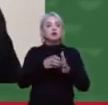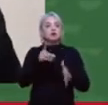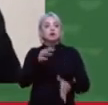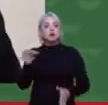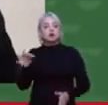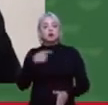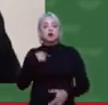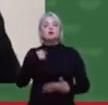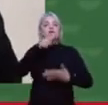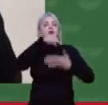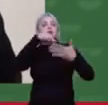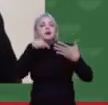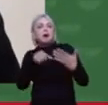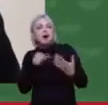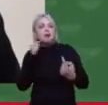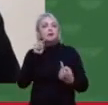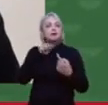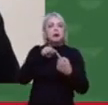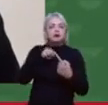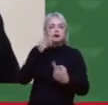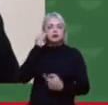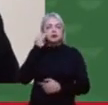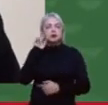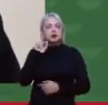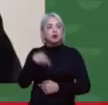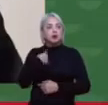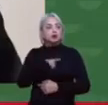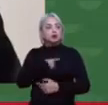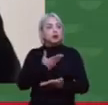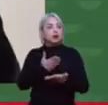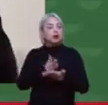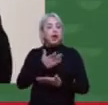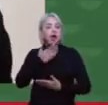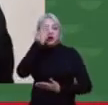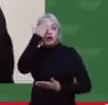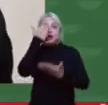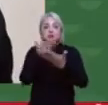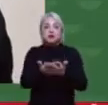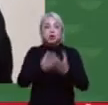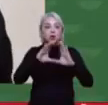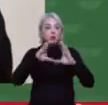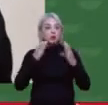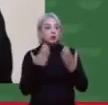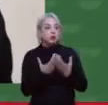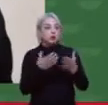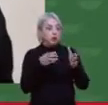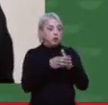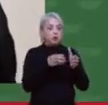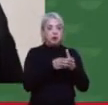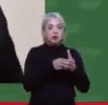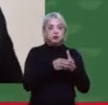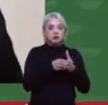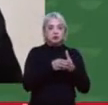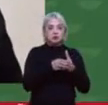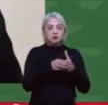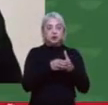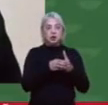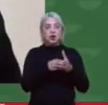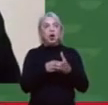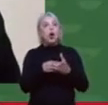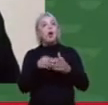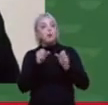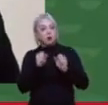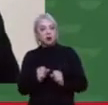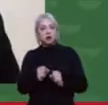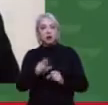pelos seguintes motivos nós entendemos que é melhor. Primeiro, nós estamos apostando num time, que é o partido político. Nós podemos até